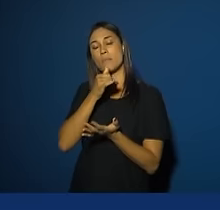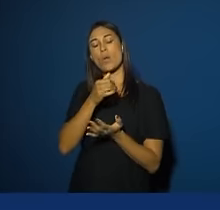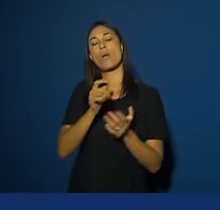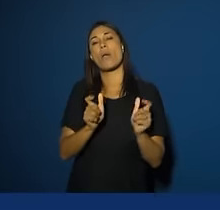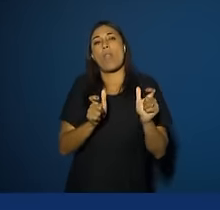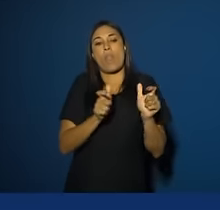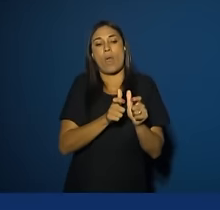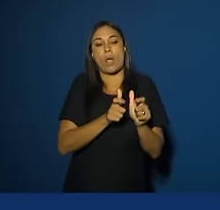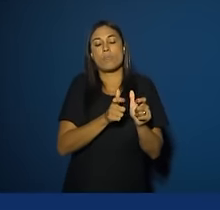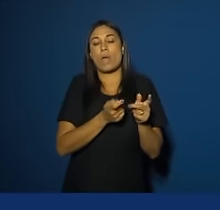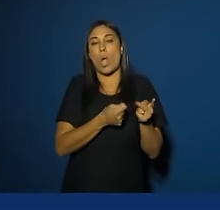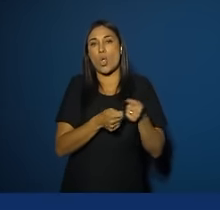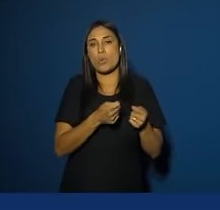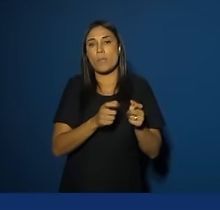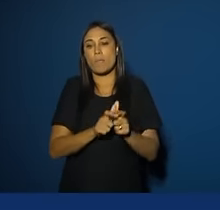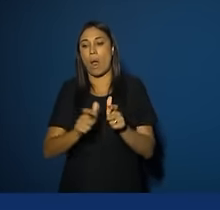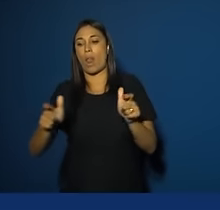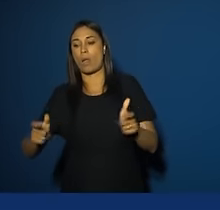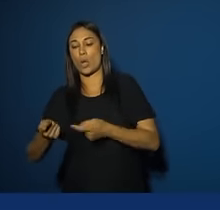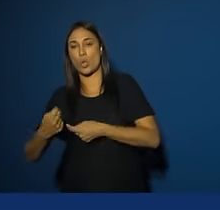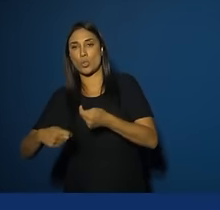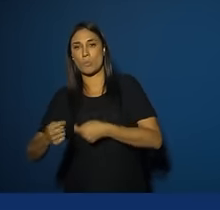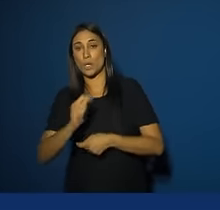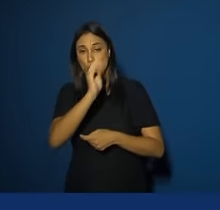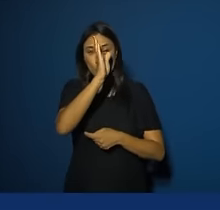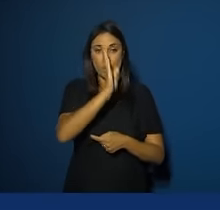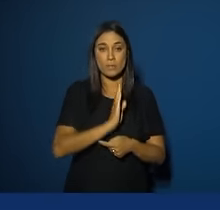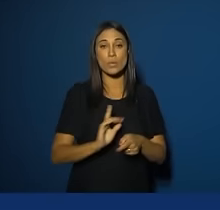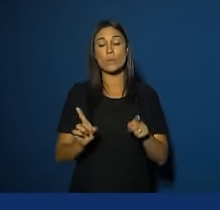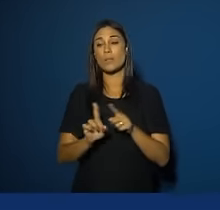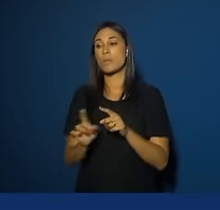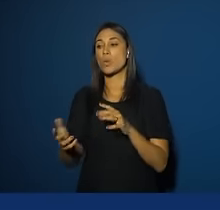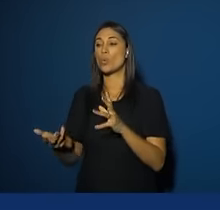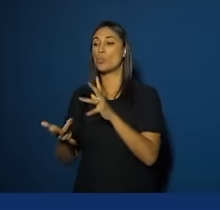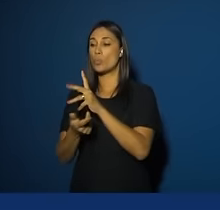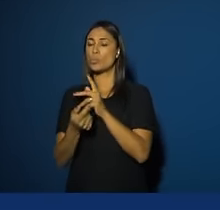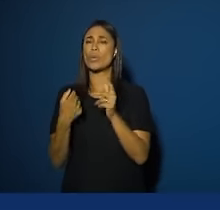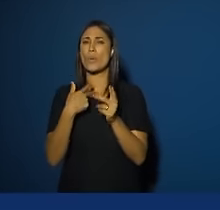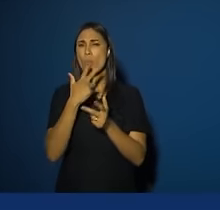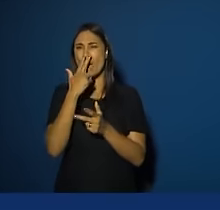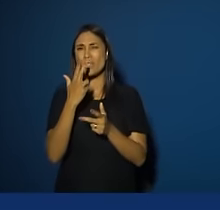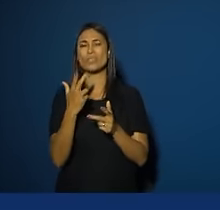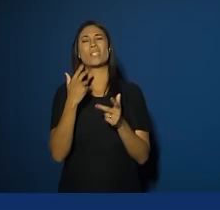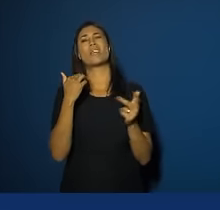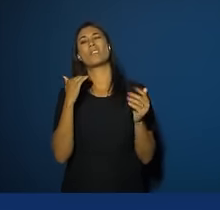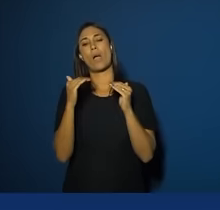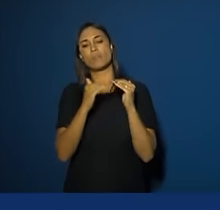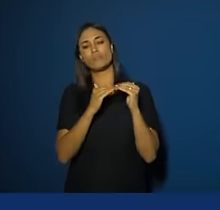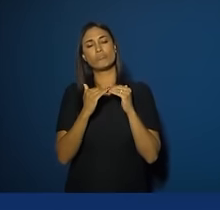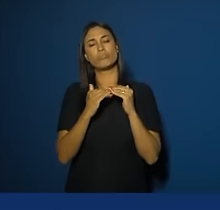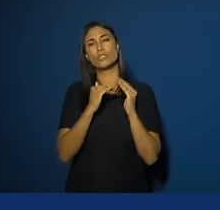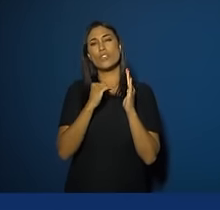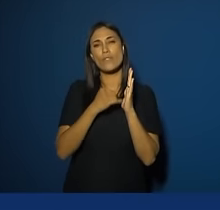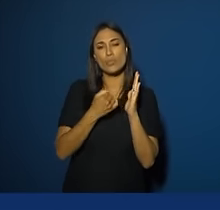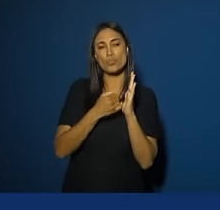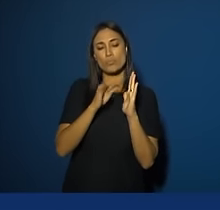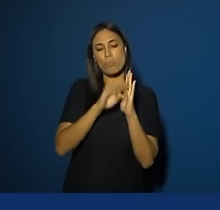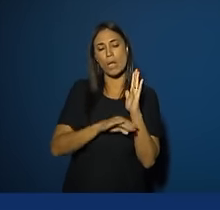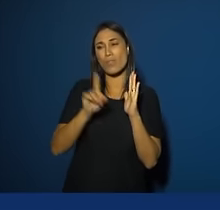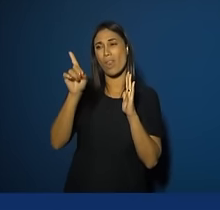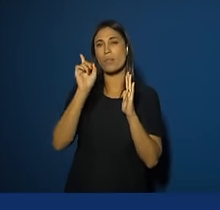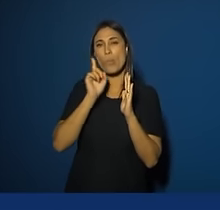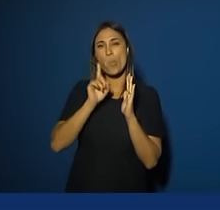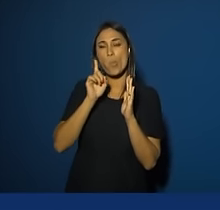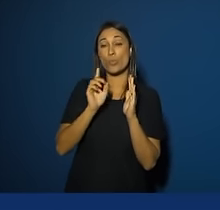macroeconomia, microeconomia de Brasil e mundo, eu acho que esse consenso de desinflação nos Estados Unidos,